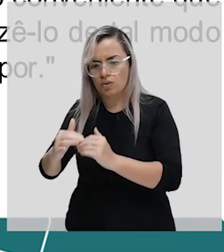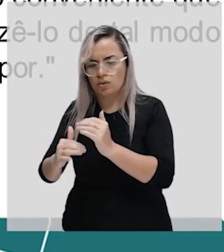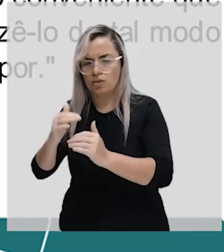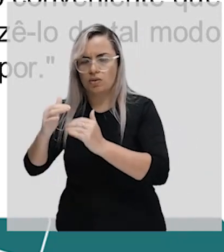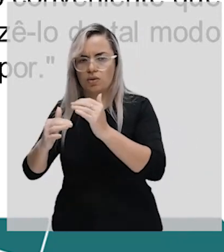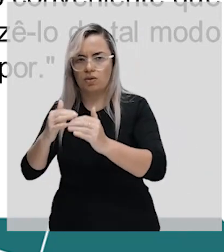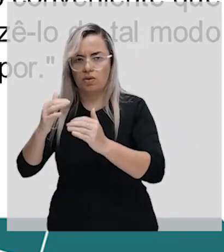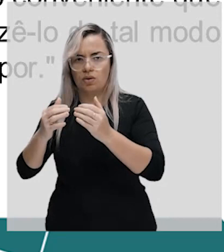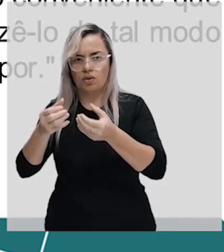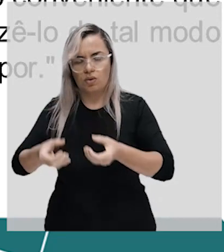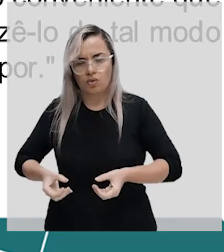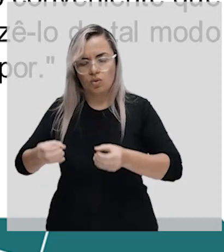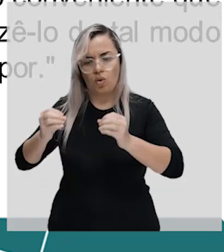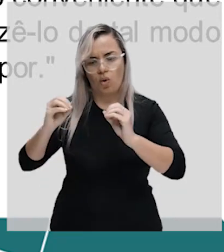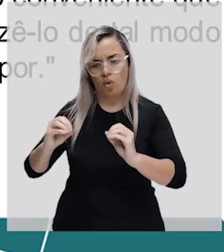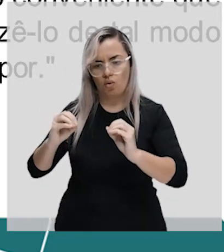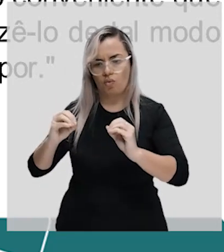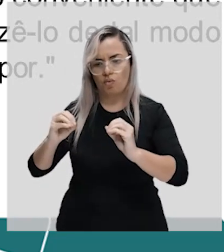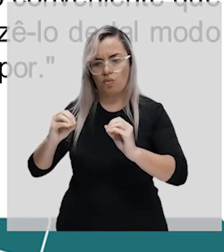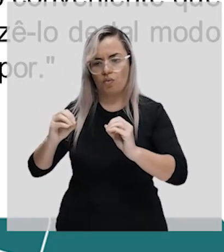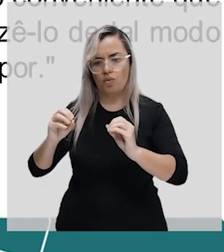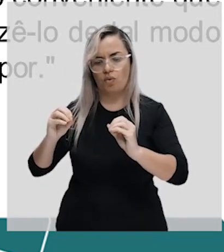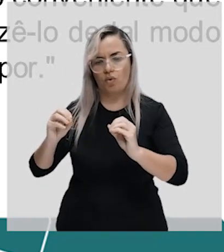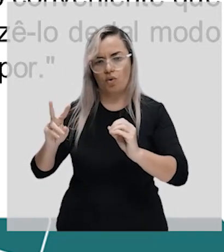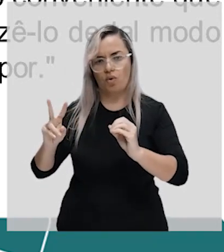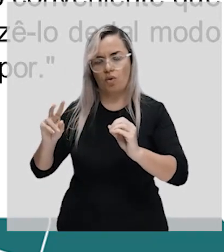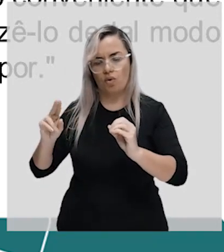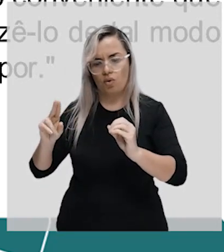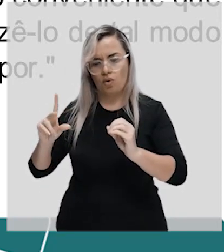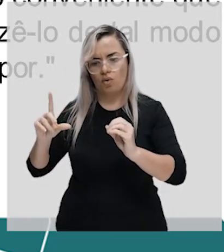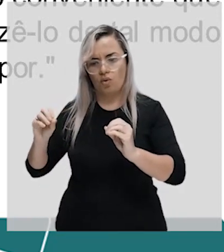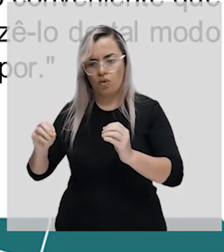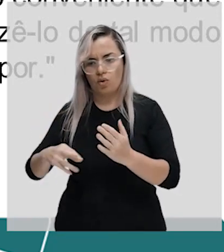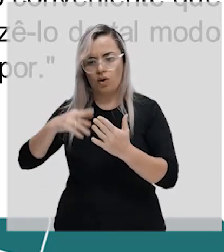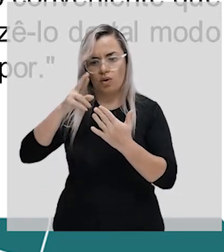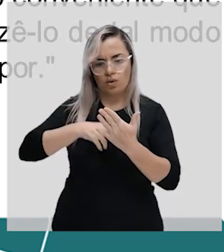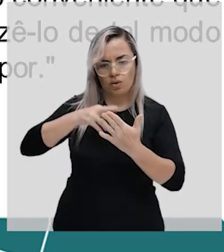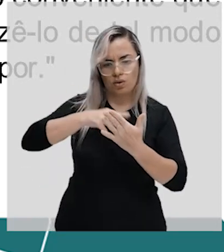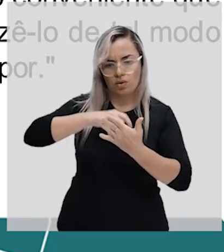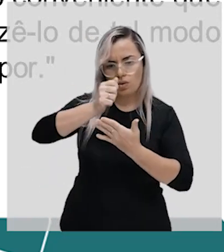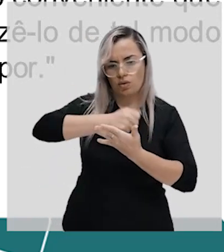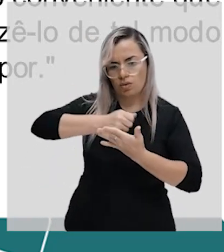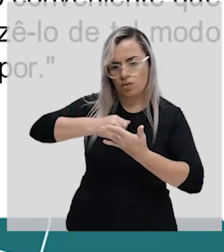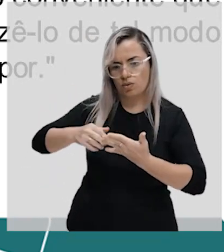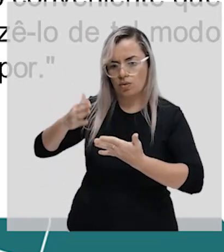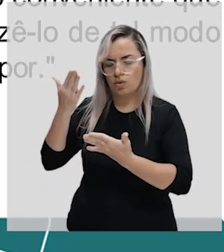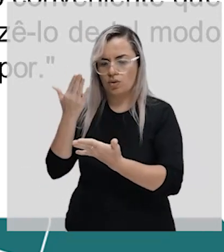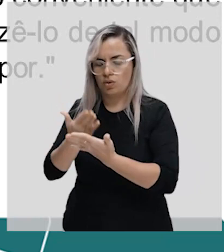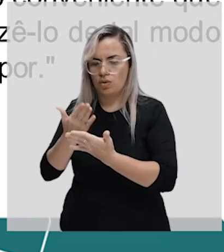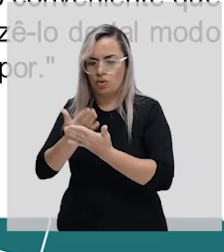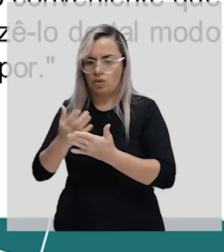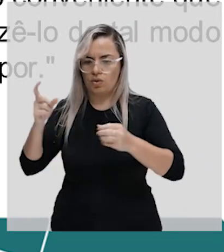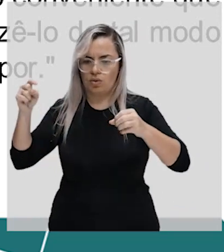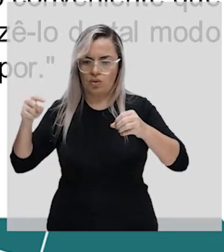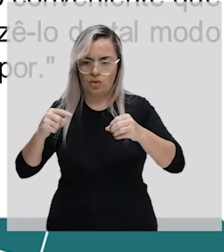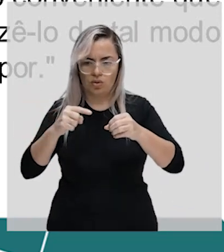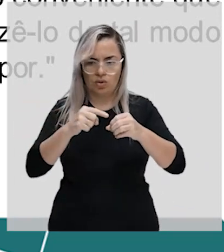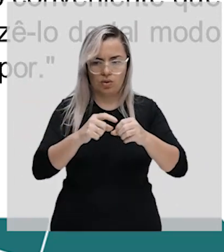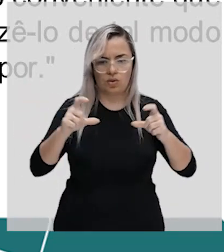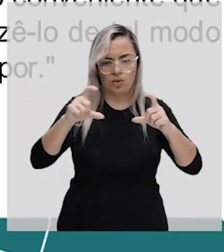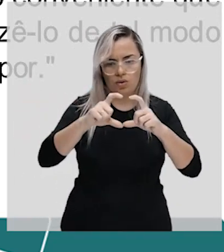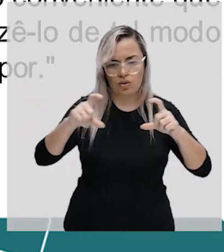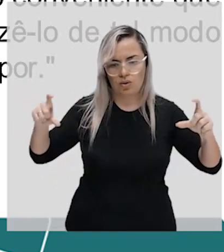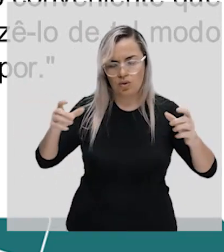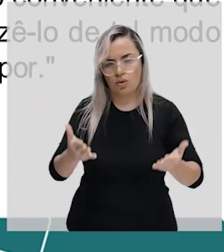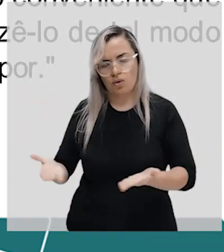relatório que escreveu a partir dos seus estudos sobre a fertilização, foi retirado o seguinte trecho: